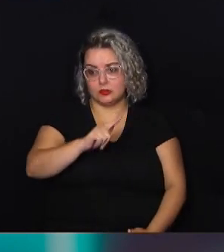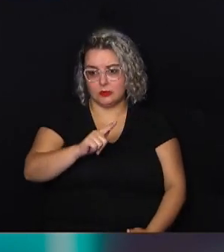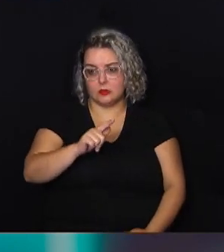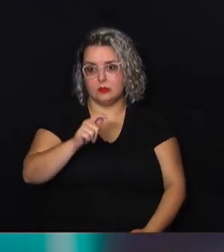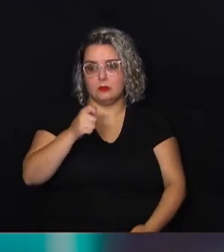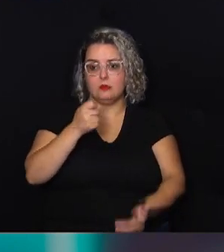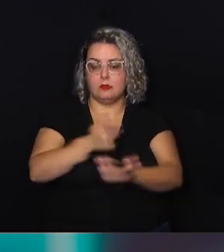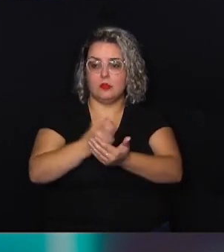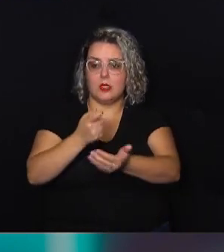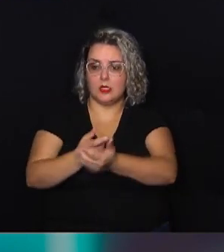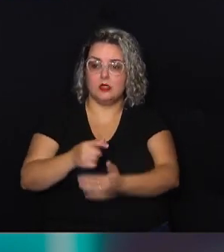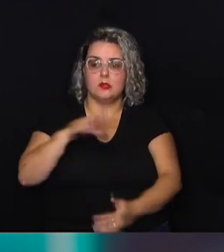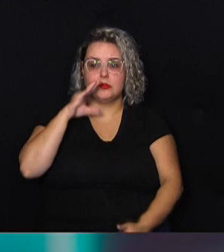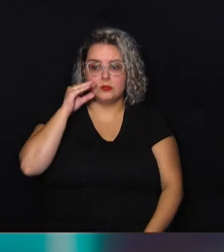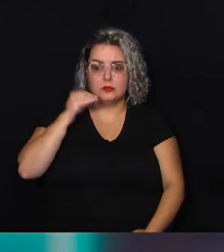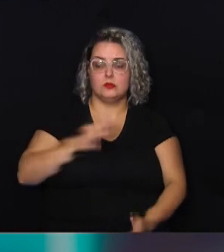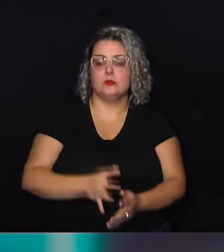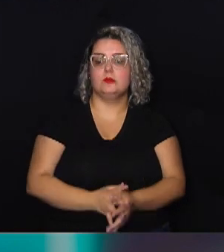pessoal.